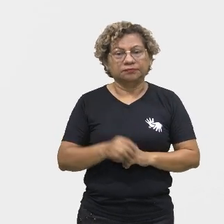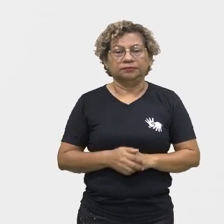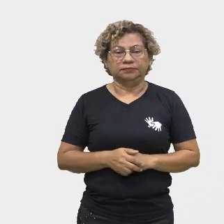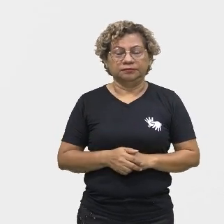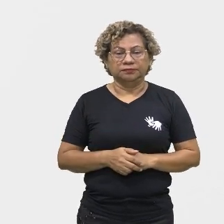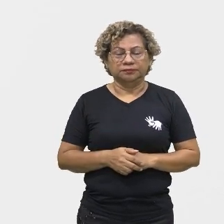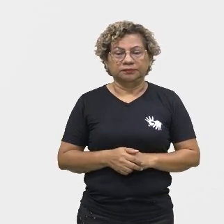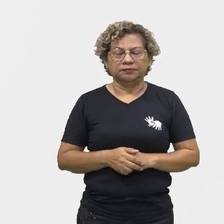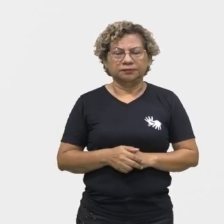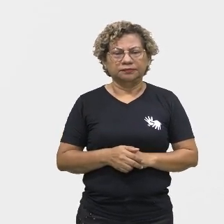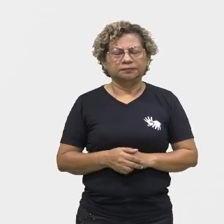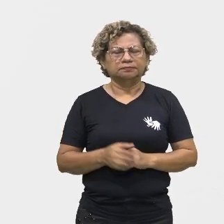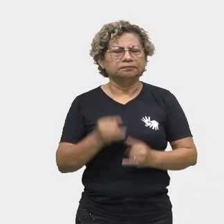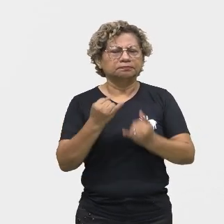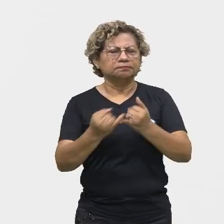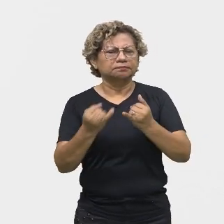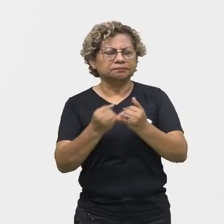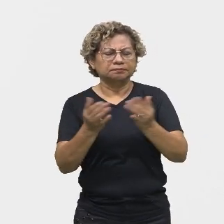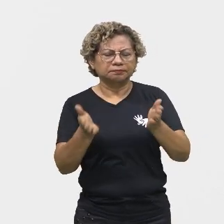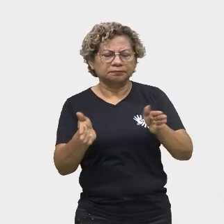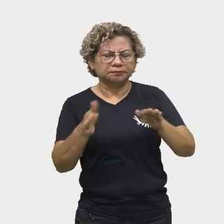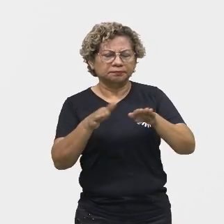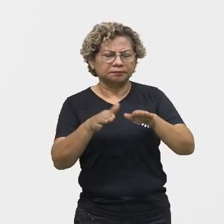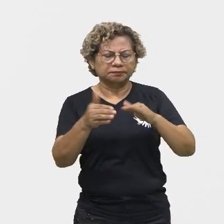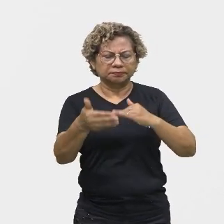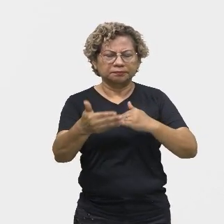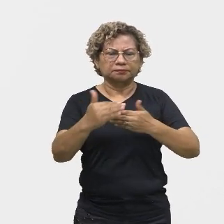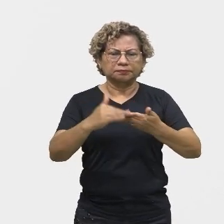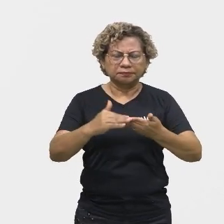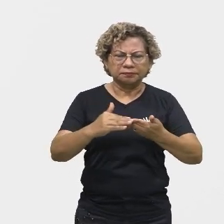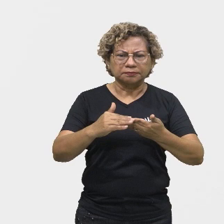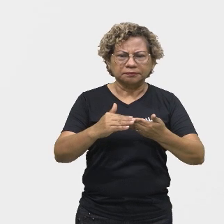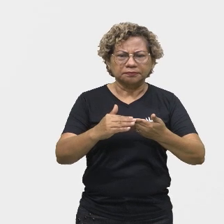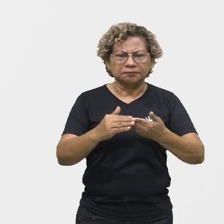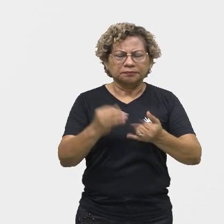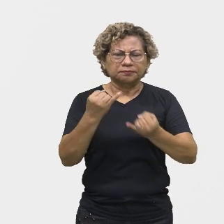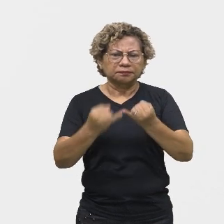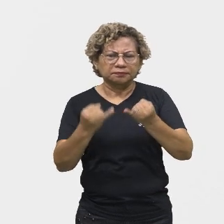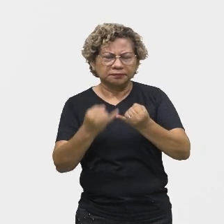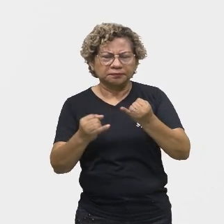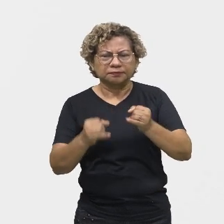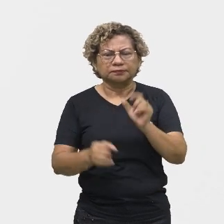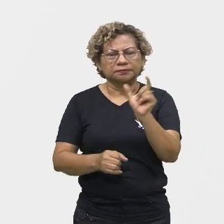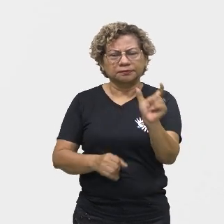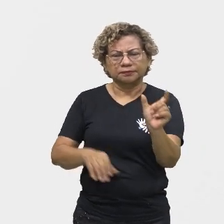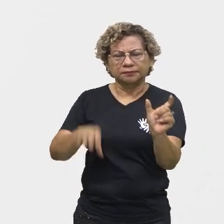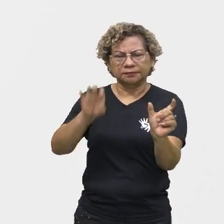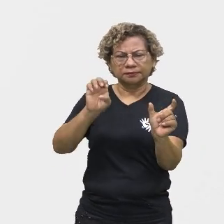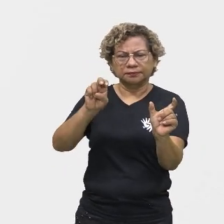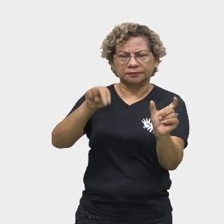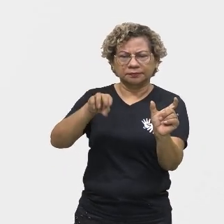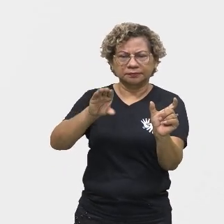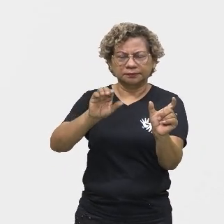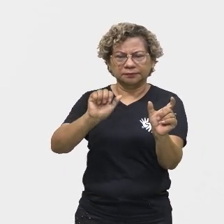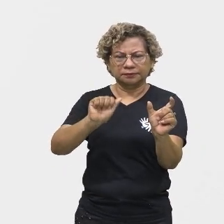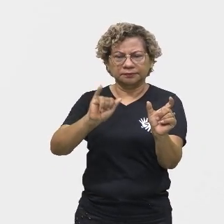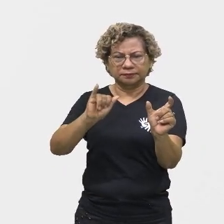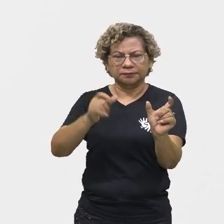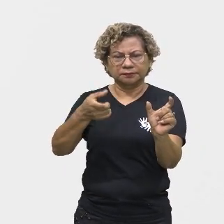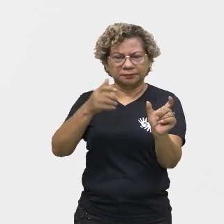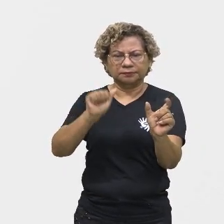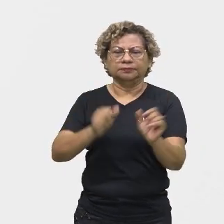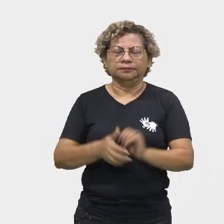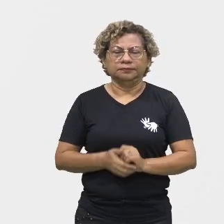caixa, dali a denominação encaixe ou encaixar. A bola, ela tem a forma de